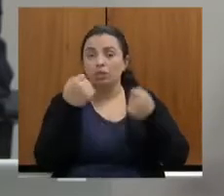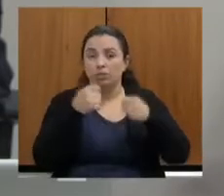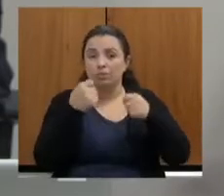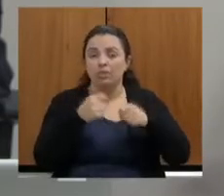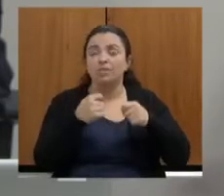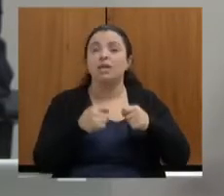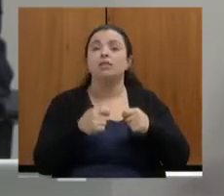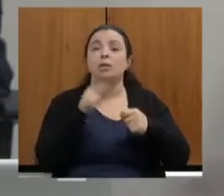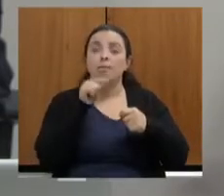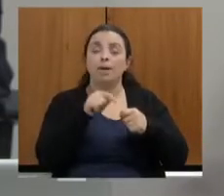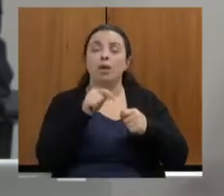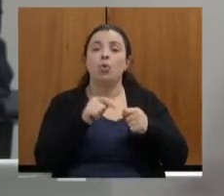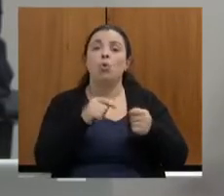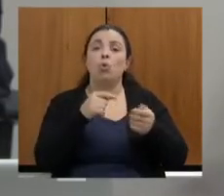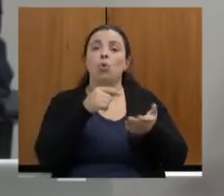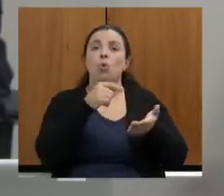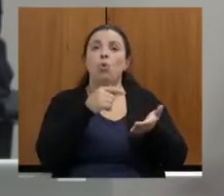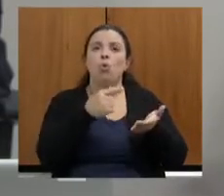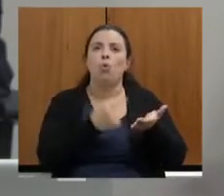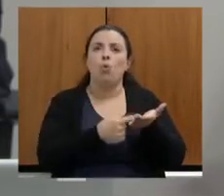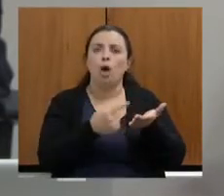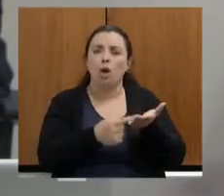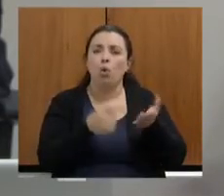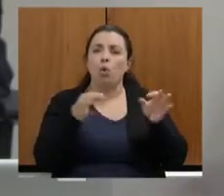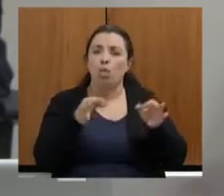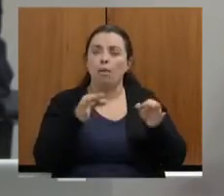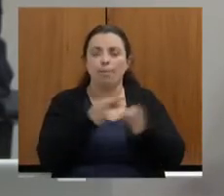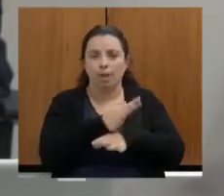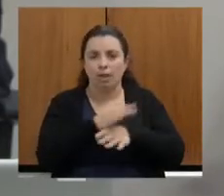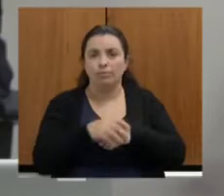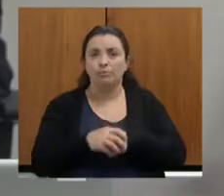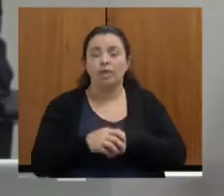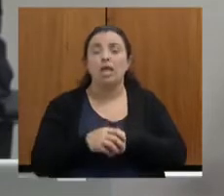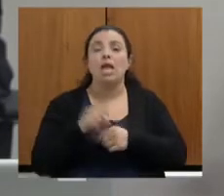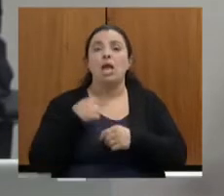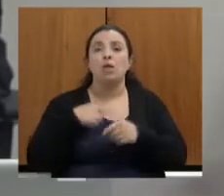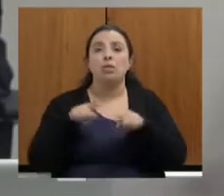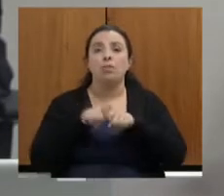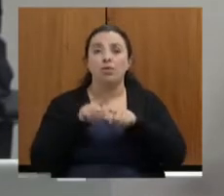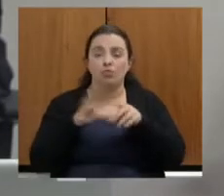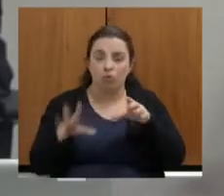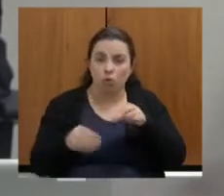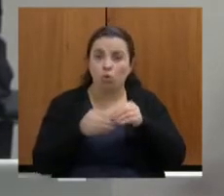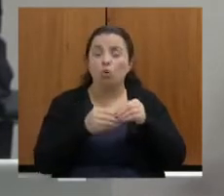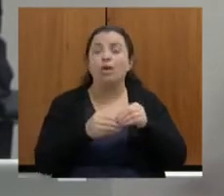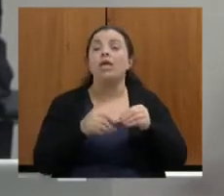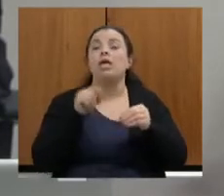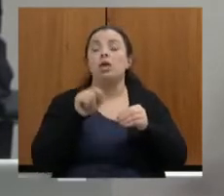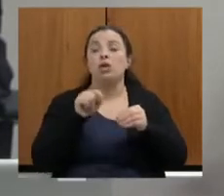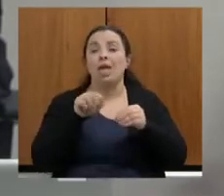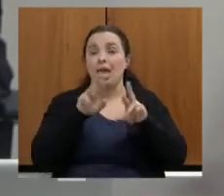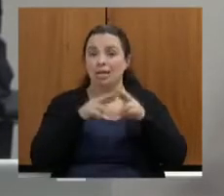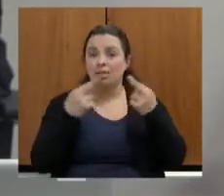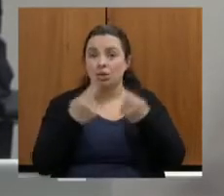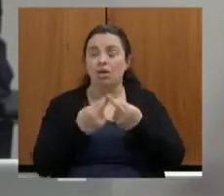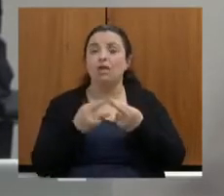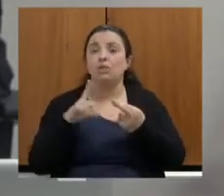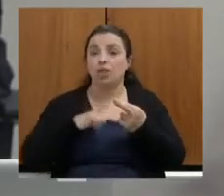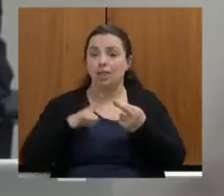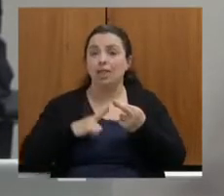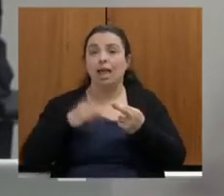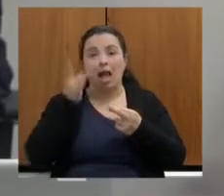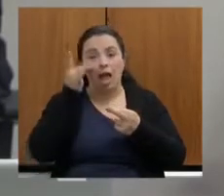plenos do acordo eu vou incluir no encaminhamento que esta reunião tem a presença dos atingidos não é